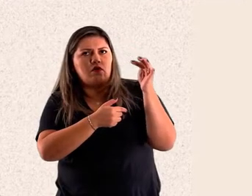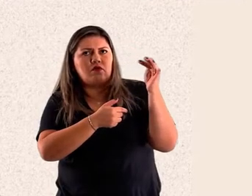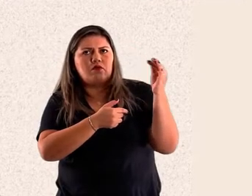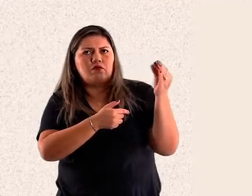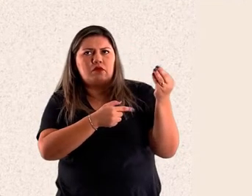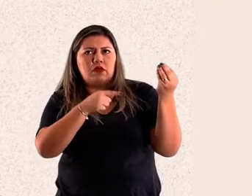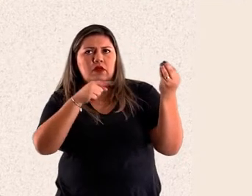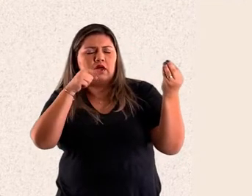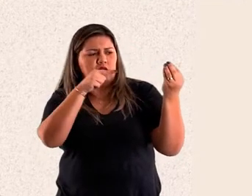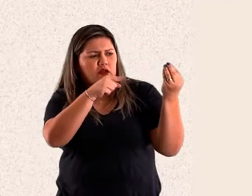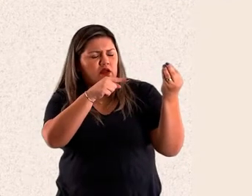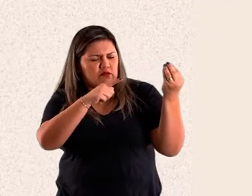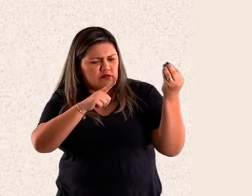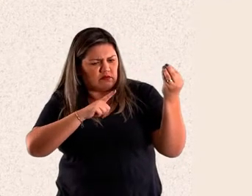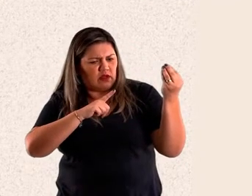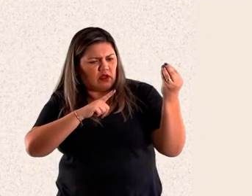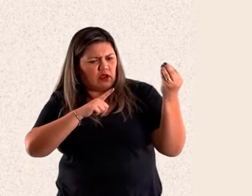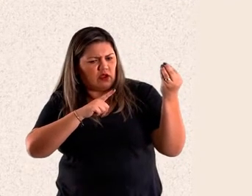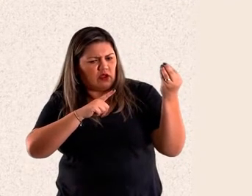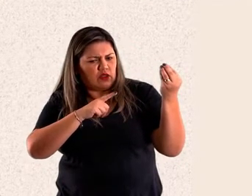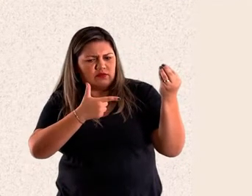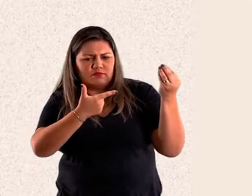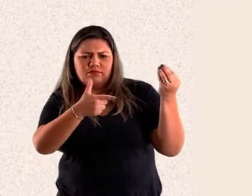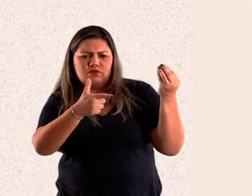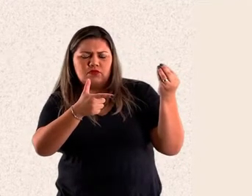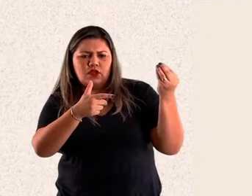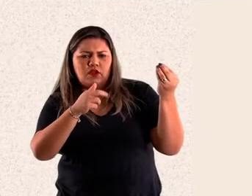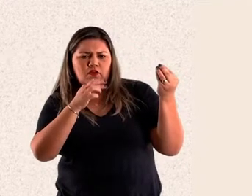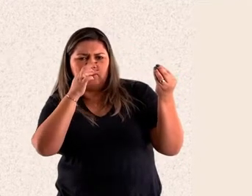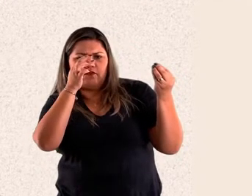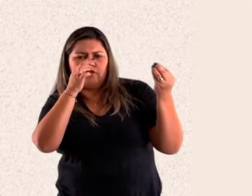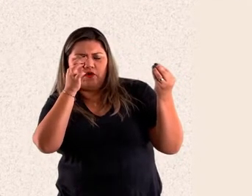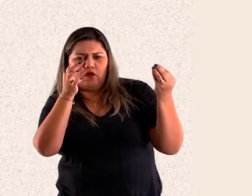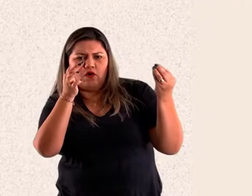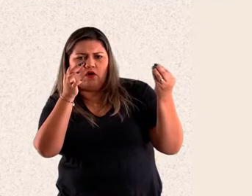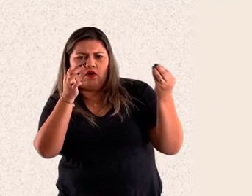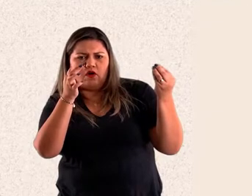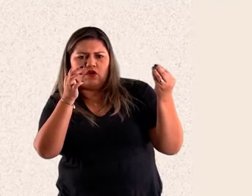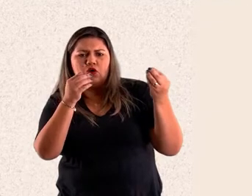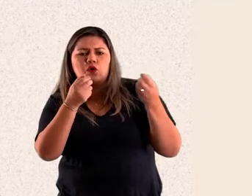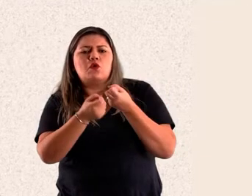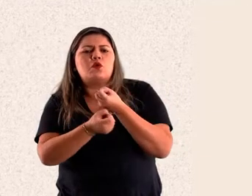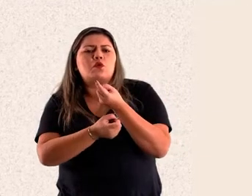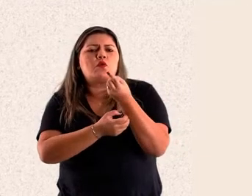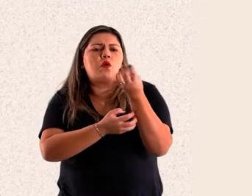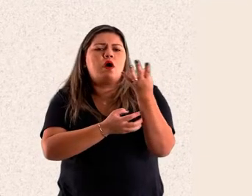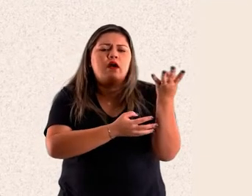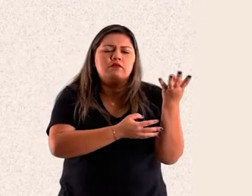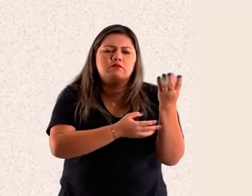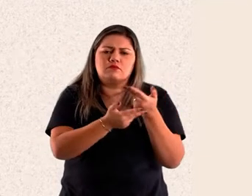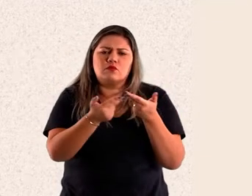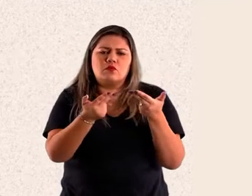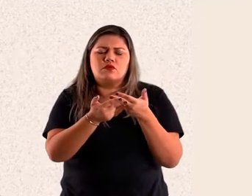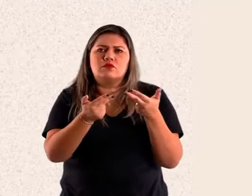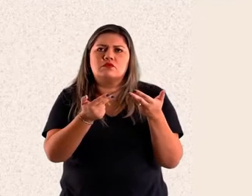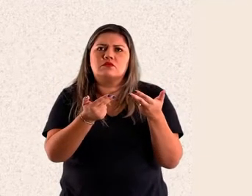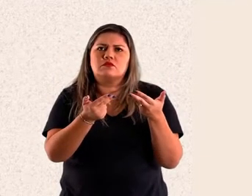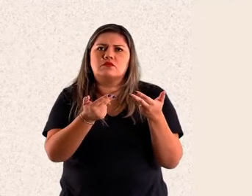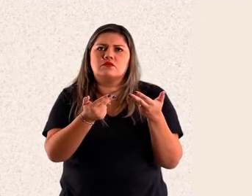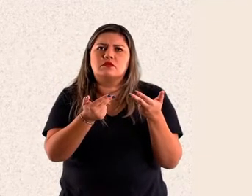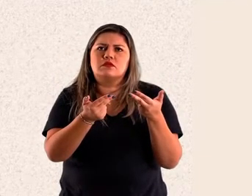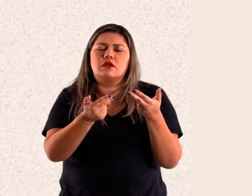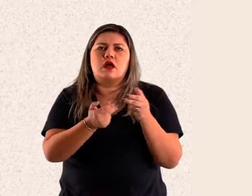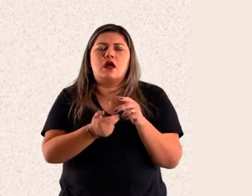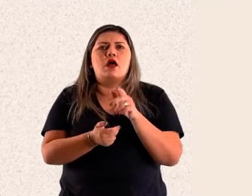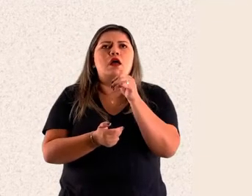não existem elementos que são não flor nessa flor e quais são esses elementos a